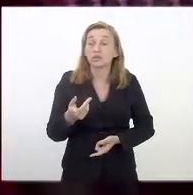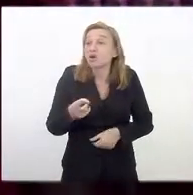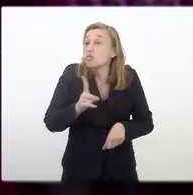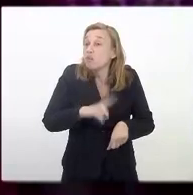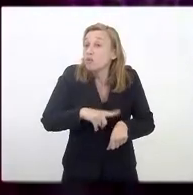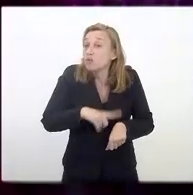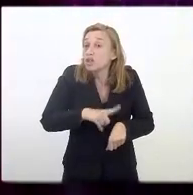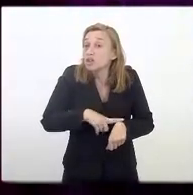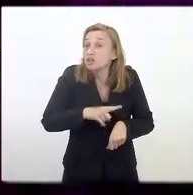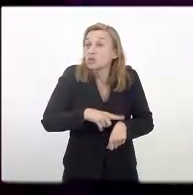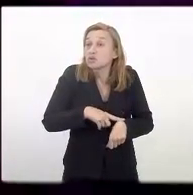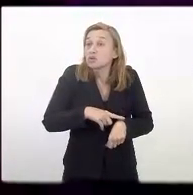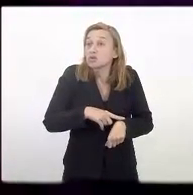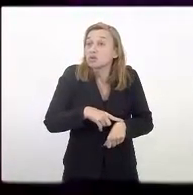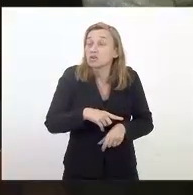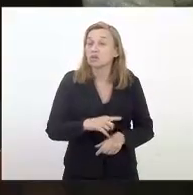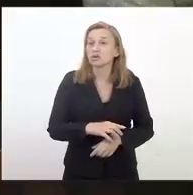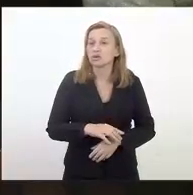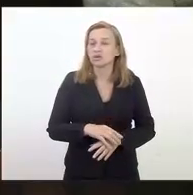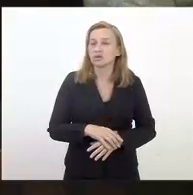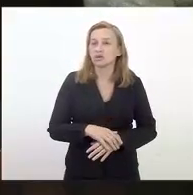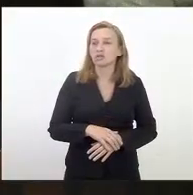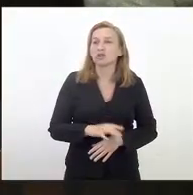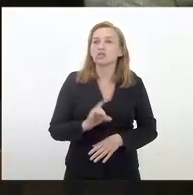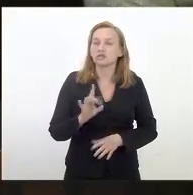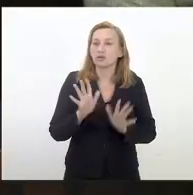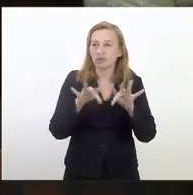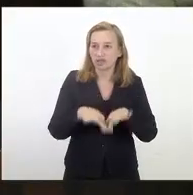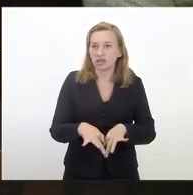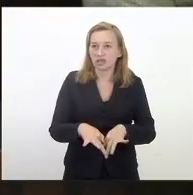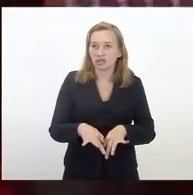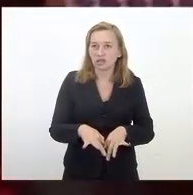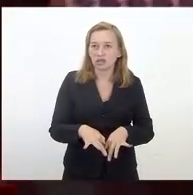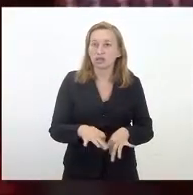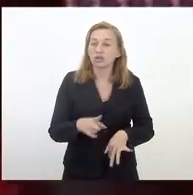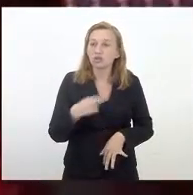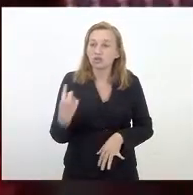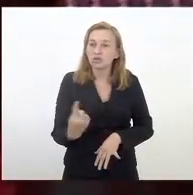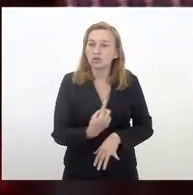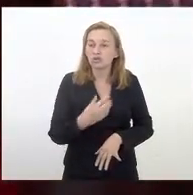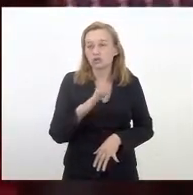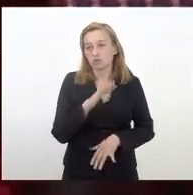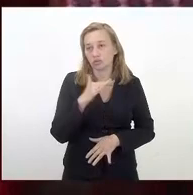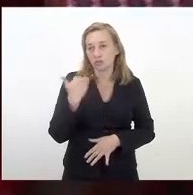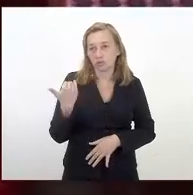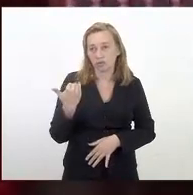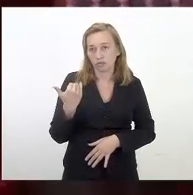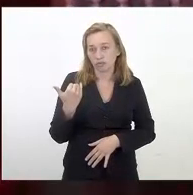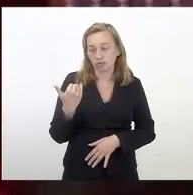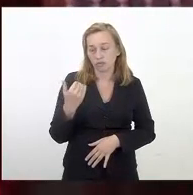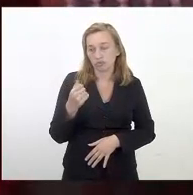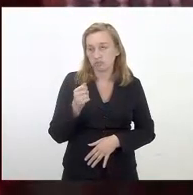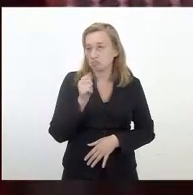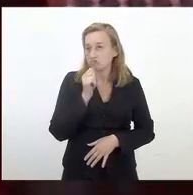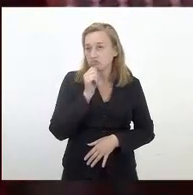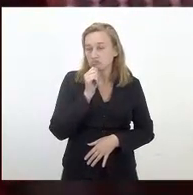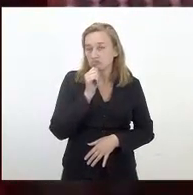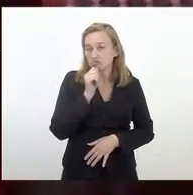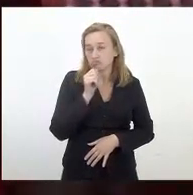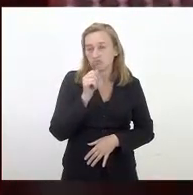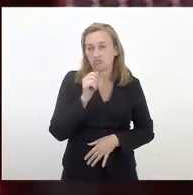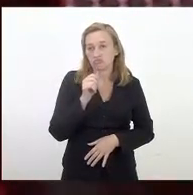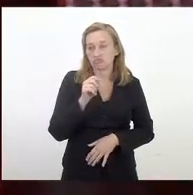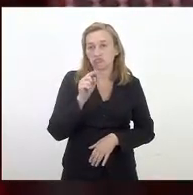momentos por favor por é só para concluir pelos nossos mortos nenhum minuto de